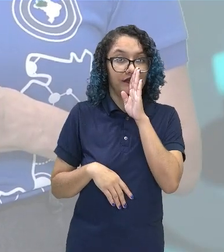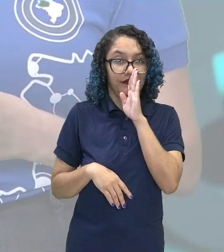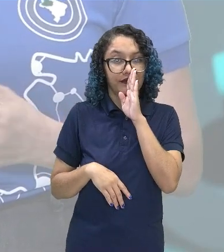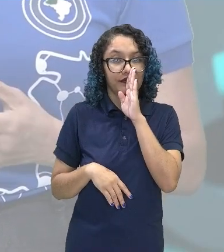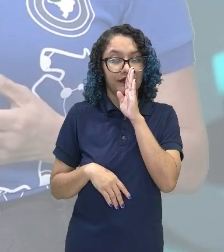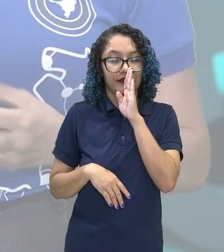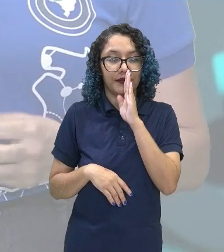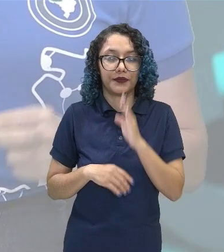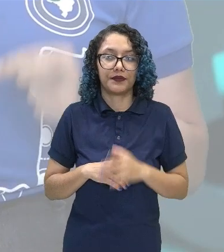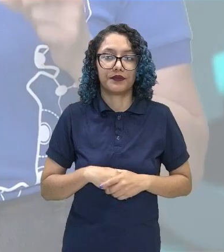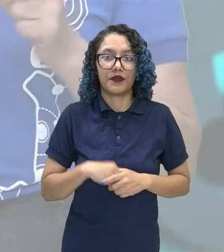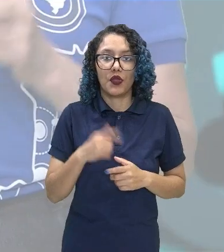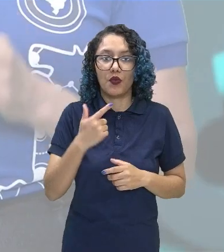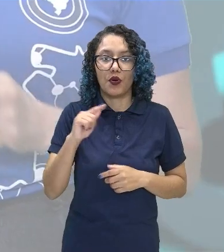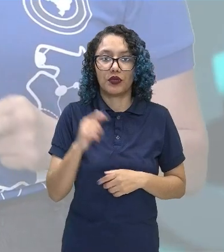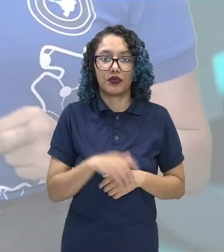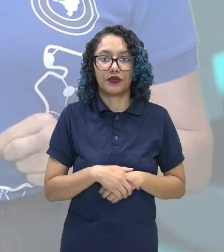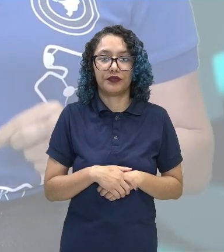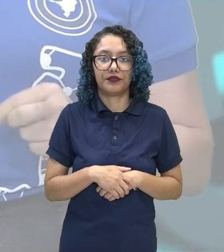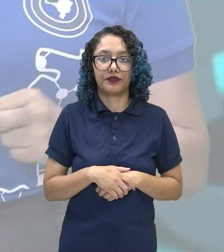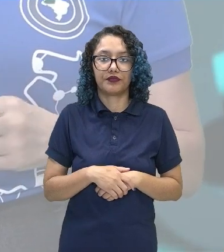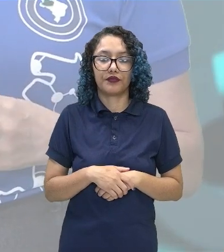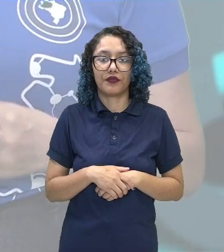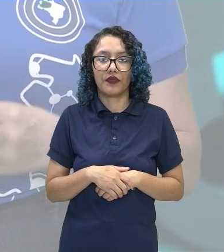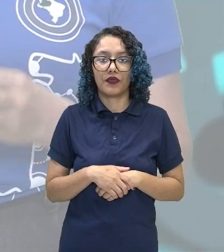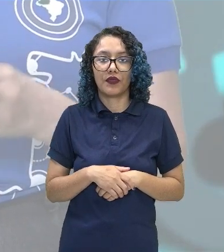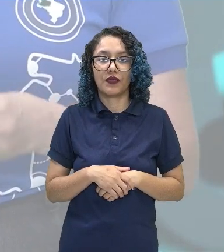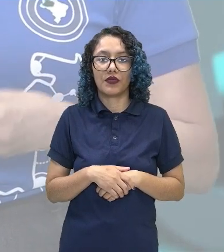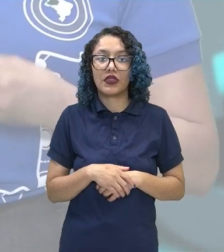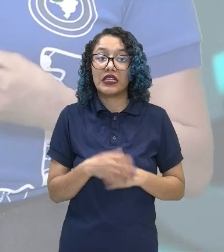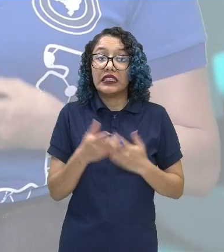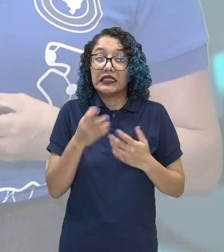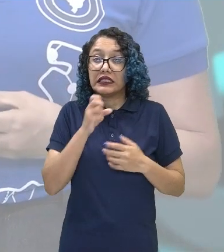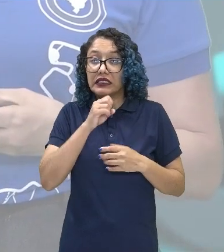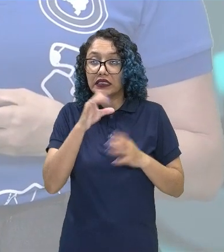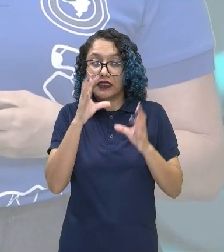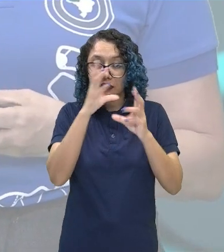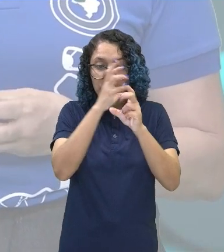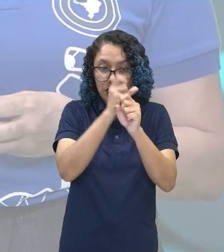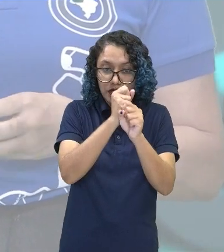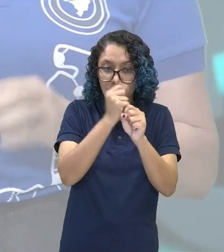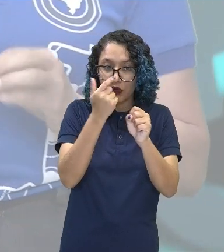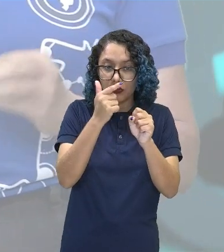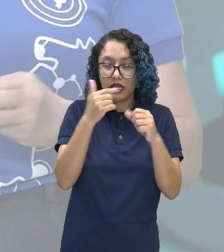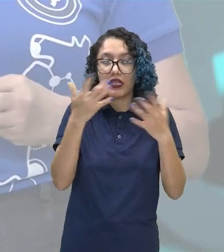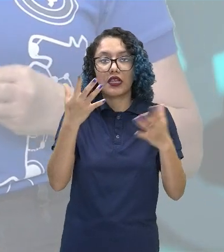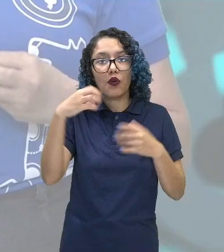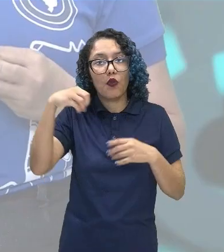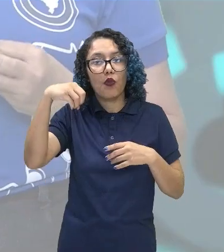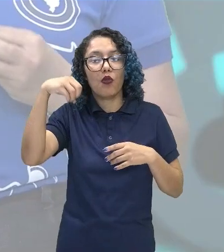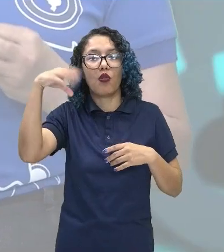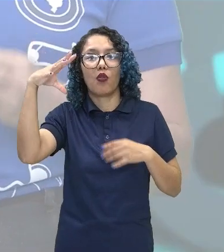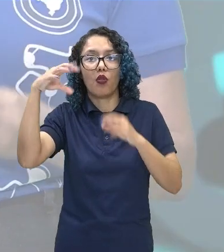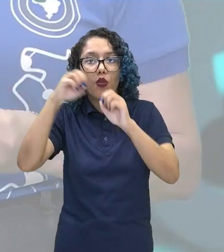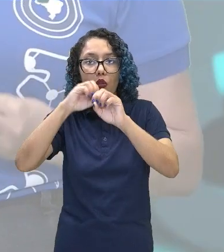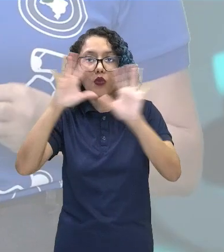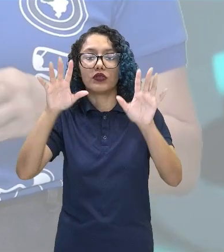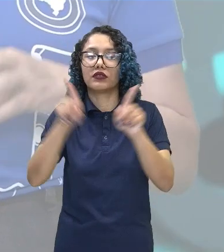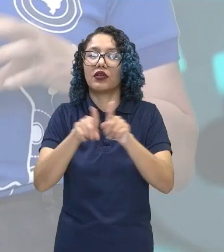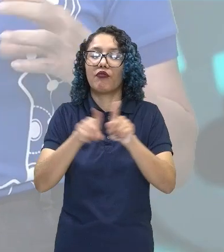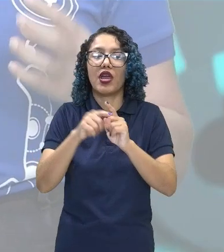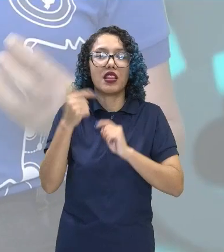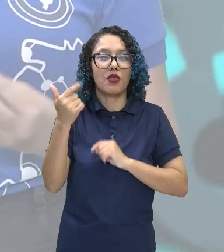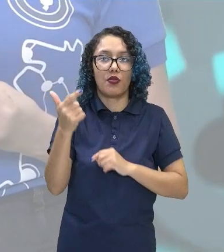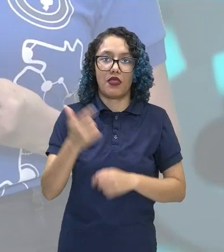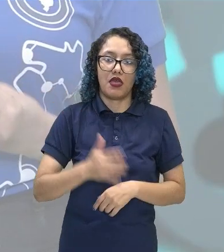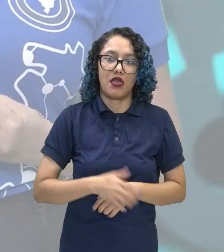silêncio. Não haveria luz se não fosse a escuridão. Eu tenho aí